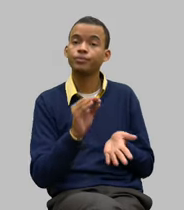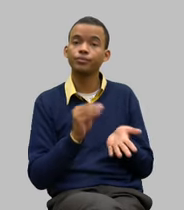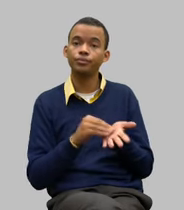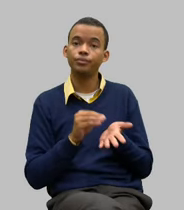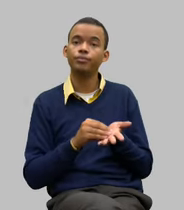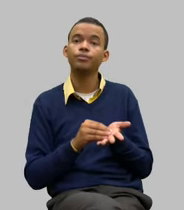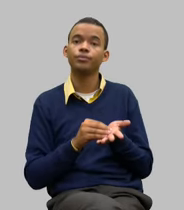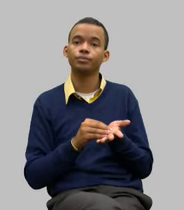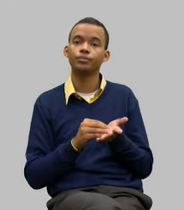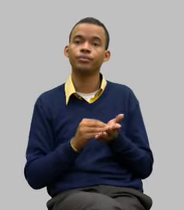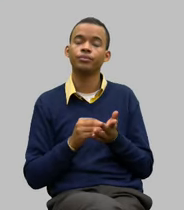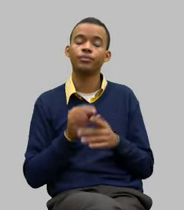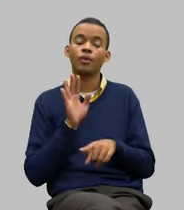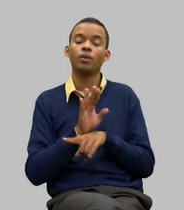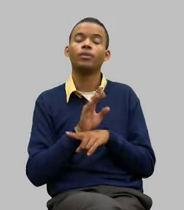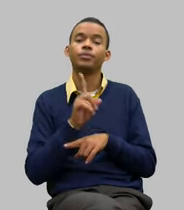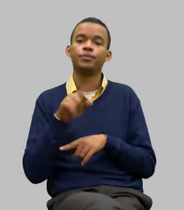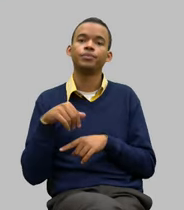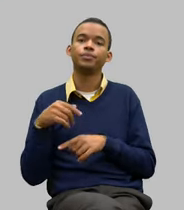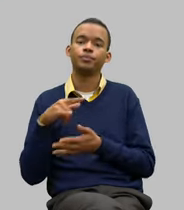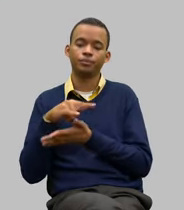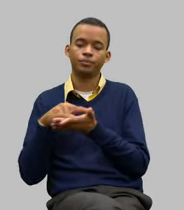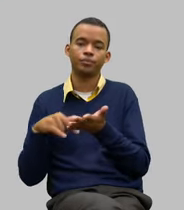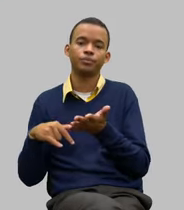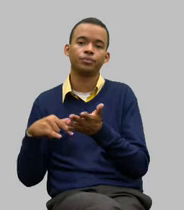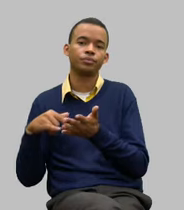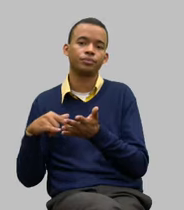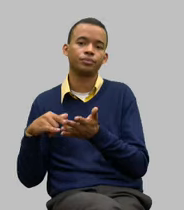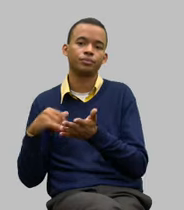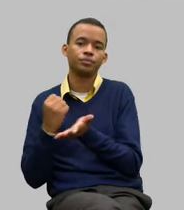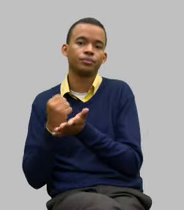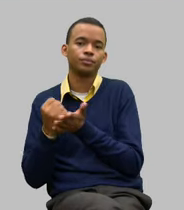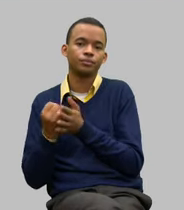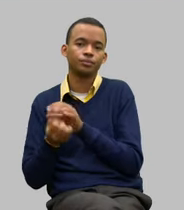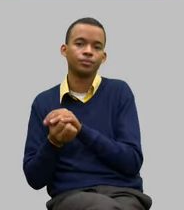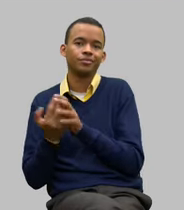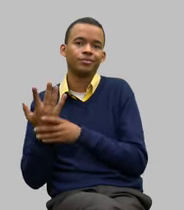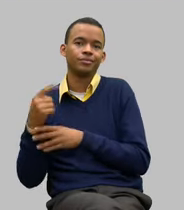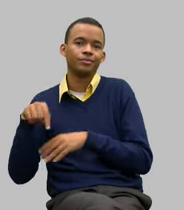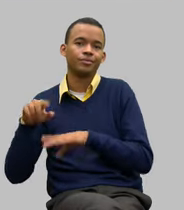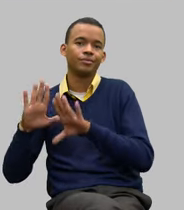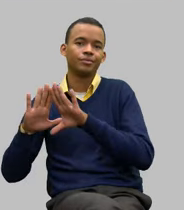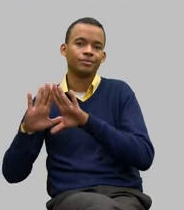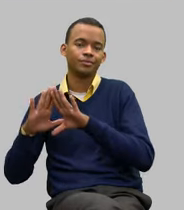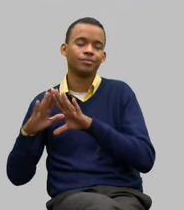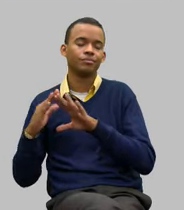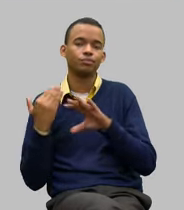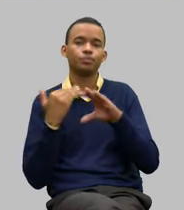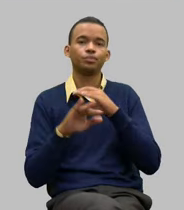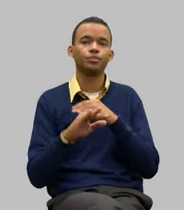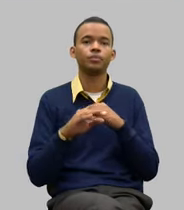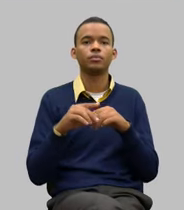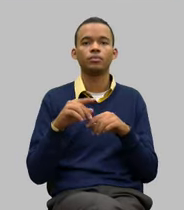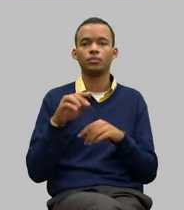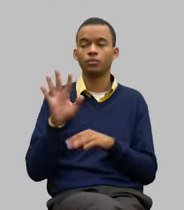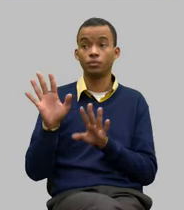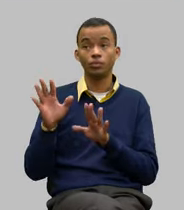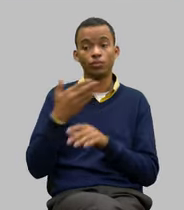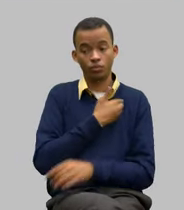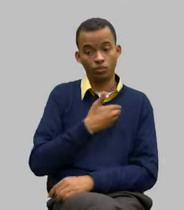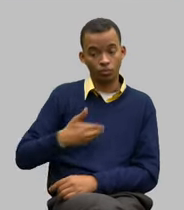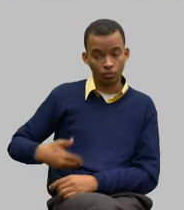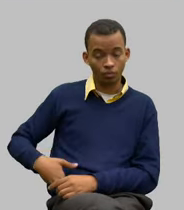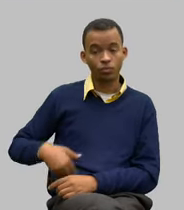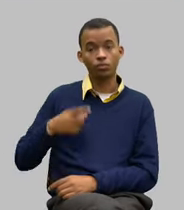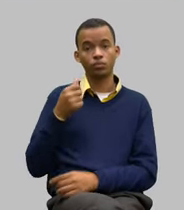emendas parlamentares incluzive aqui O senhor não botou nem as federais né secretário temem Federal também não tem o governo investiu Deputado 74 milhões para reforma e